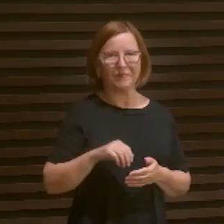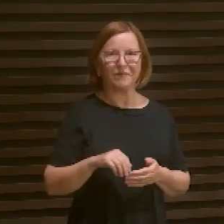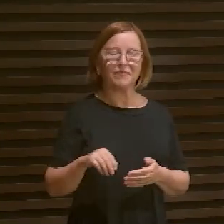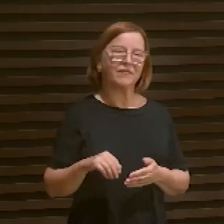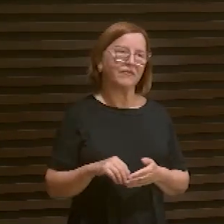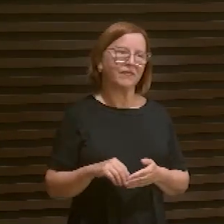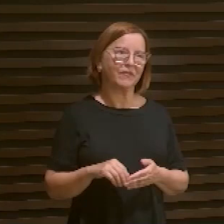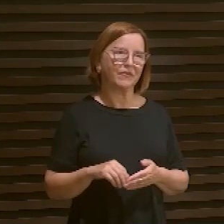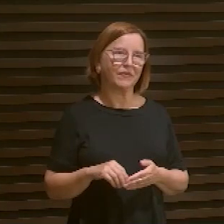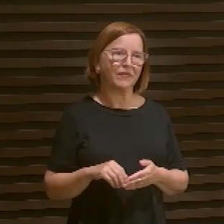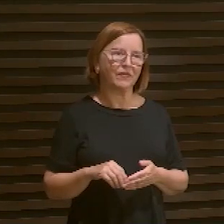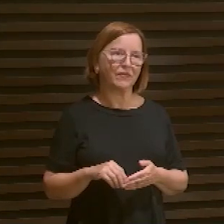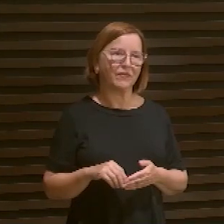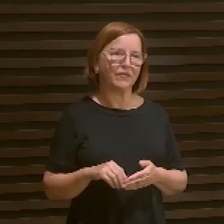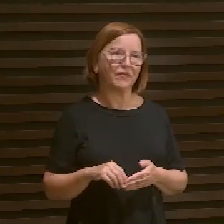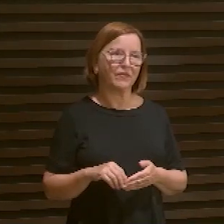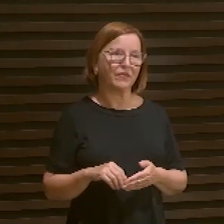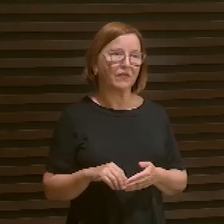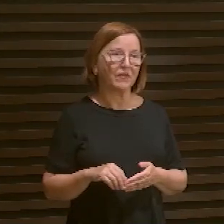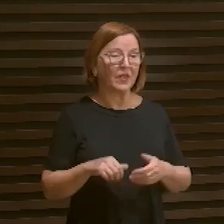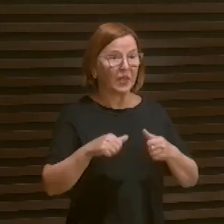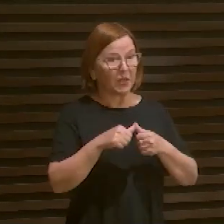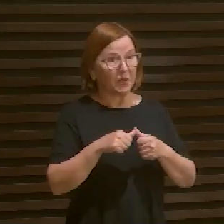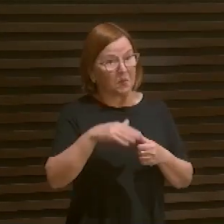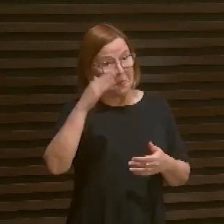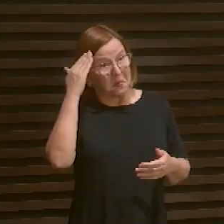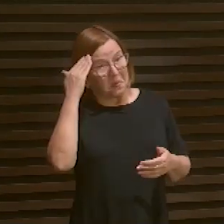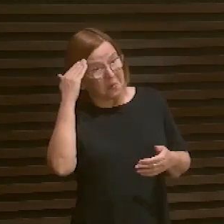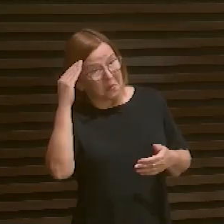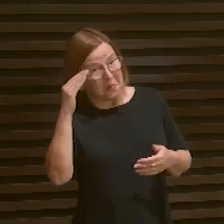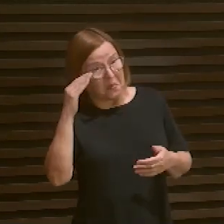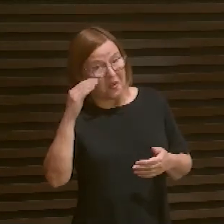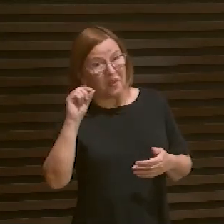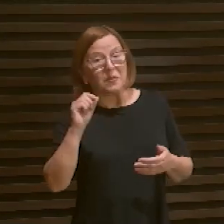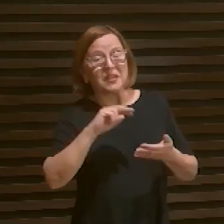Gente, isso aqui eu não sei o que significa, mas eu sei que é muito grande.